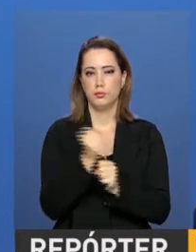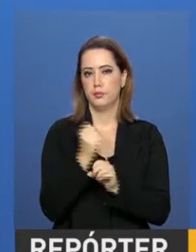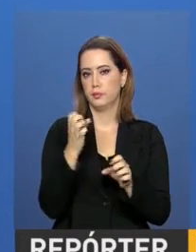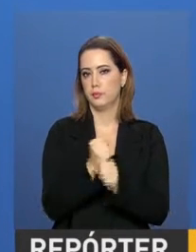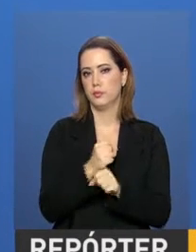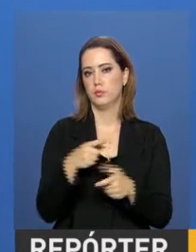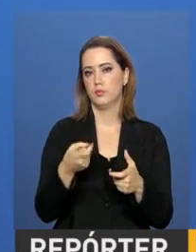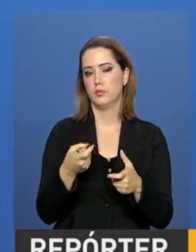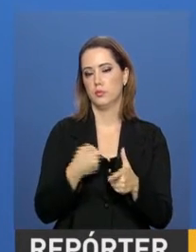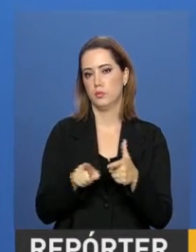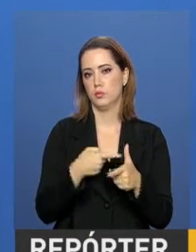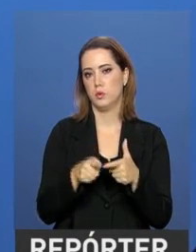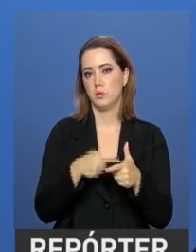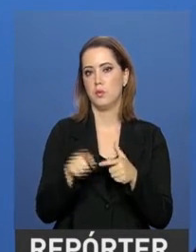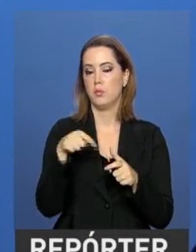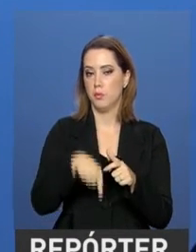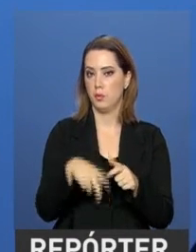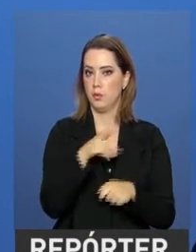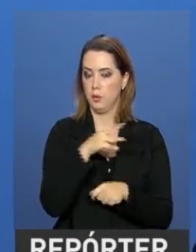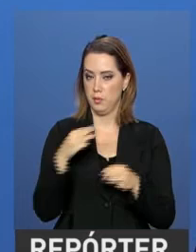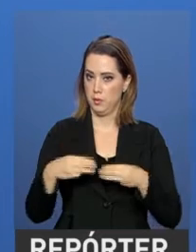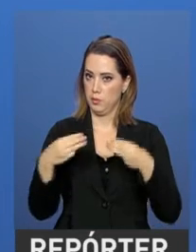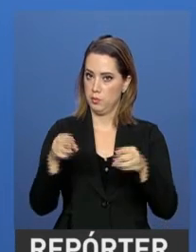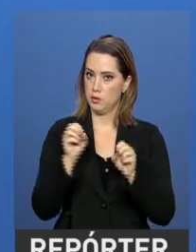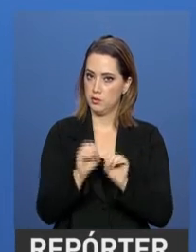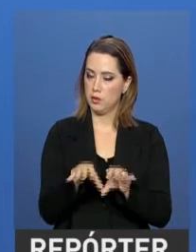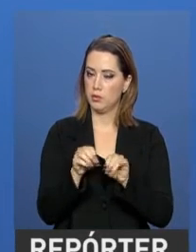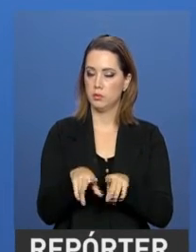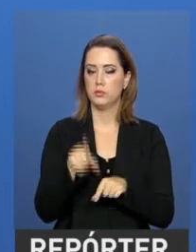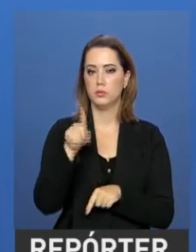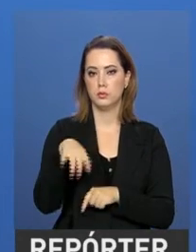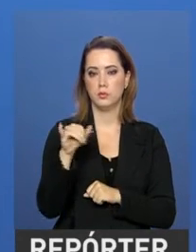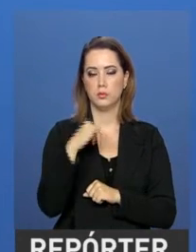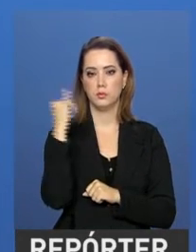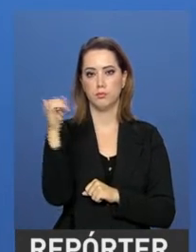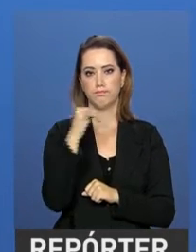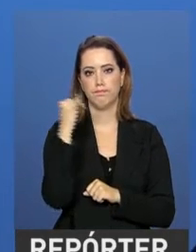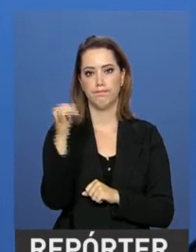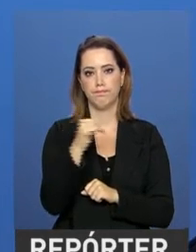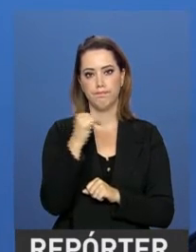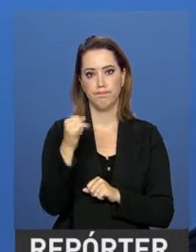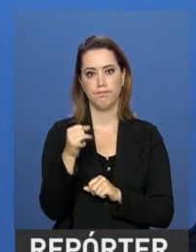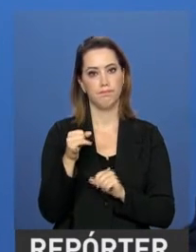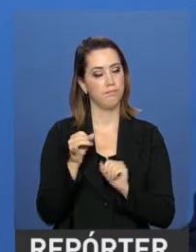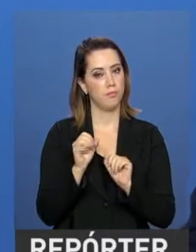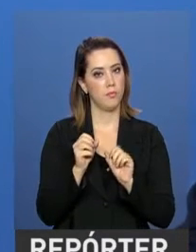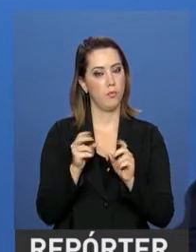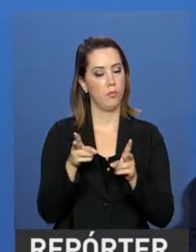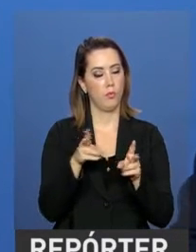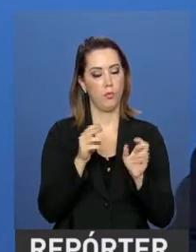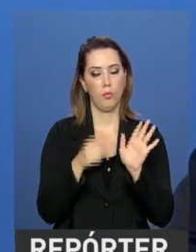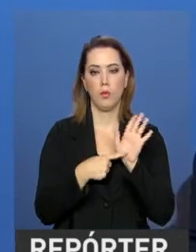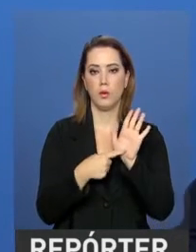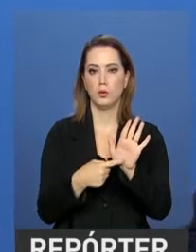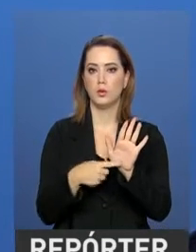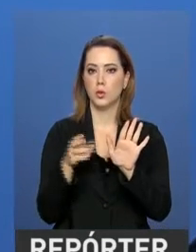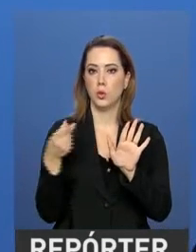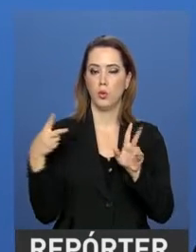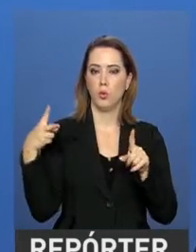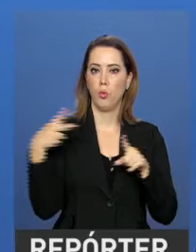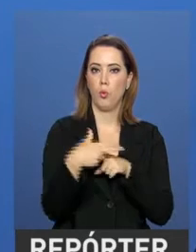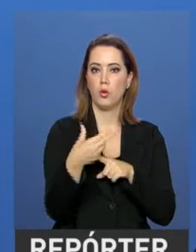e financeiros do ministério da educação vale destacar que do corte de cerca de 6 bilhões de reais